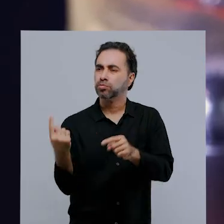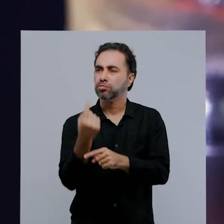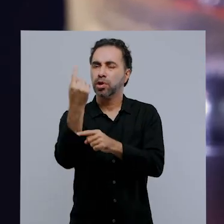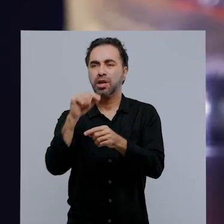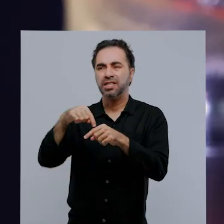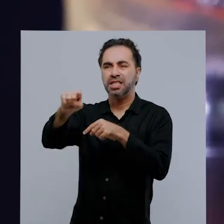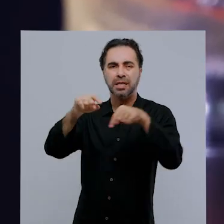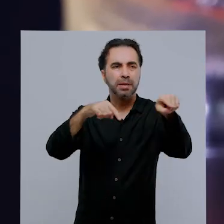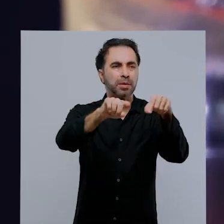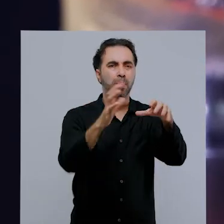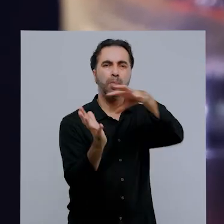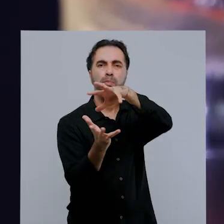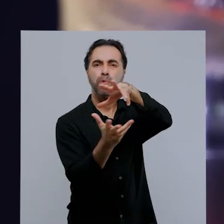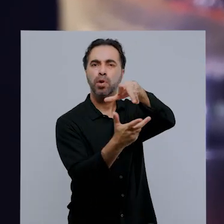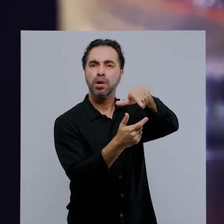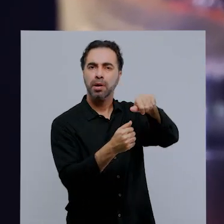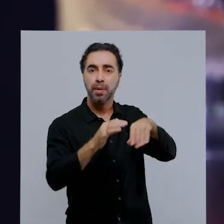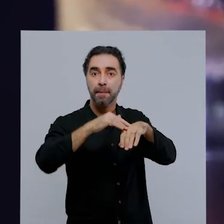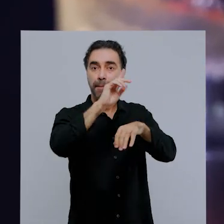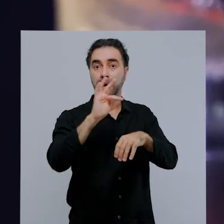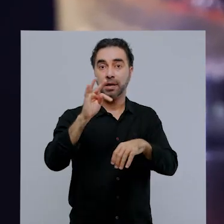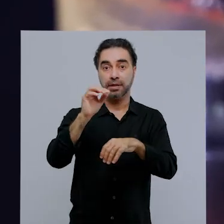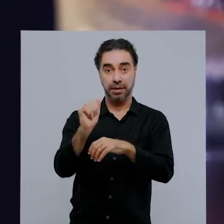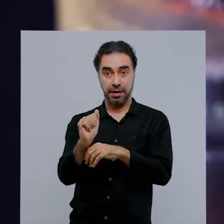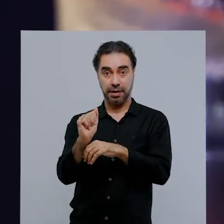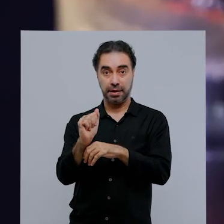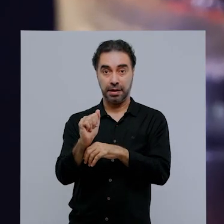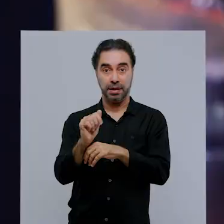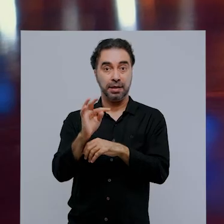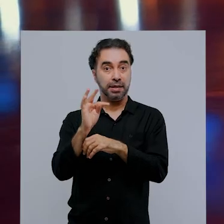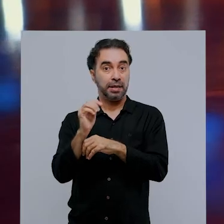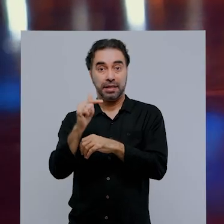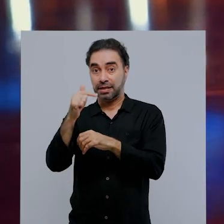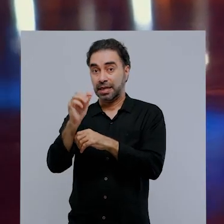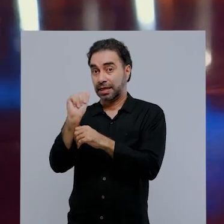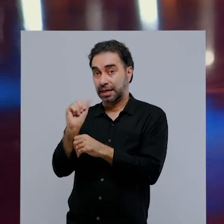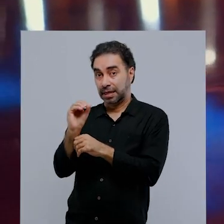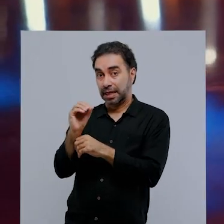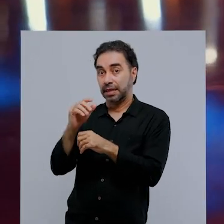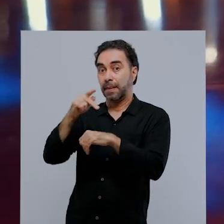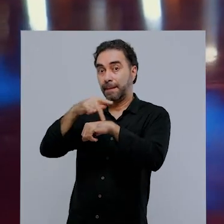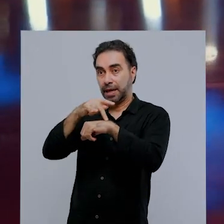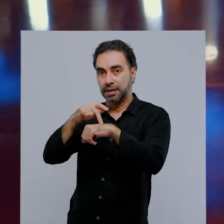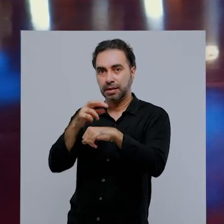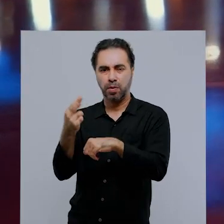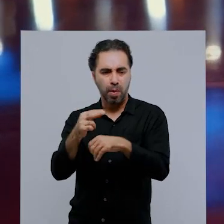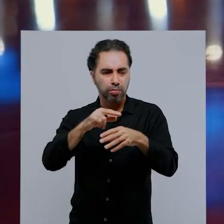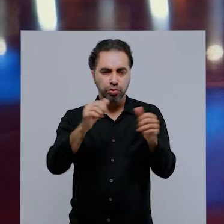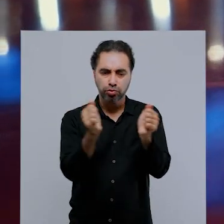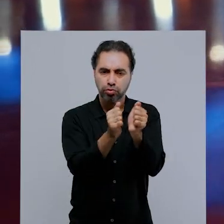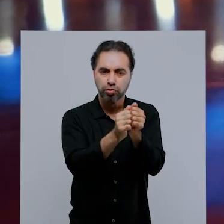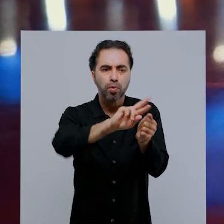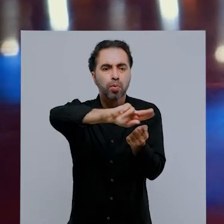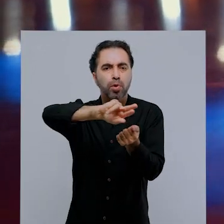70 países, sendo utilizada pura ou em forma de coquetéis, como a caipirinha, um drink brasileiro que conquistou